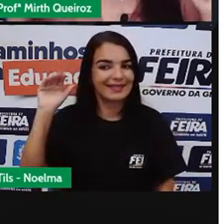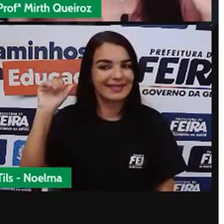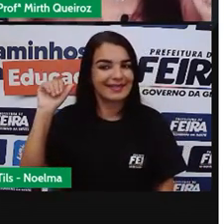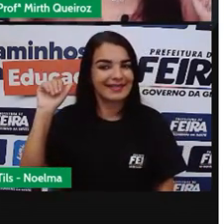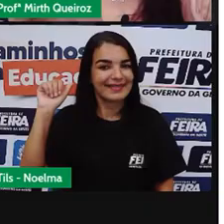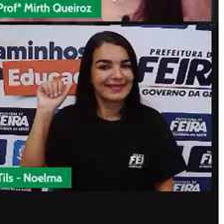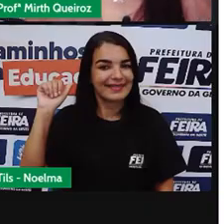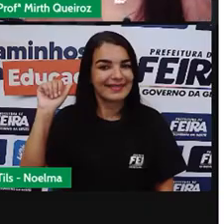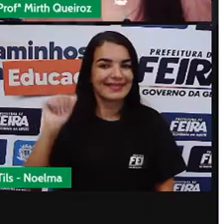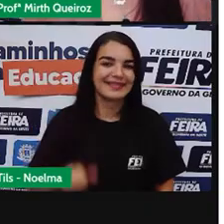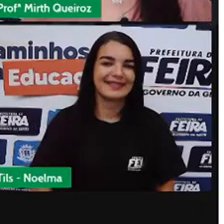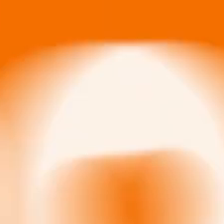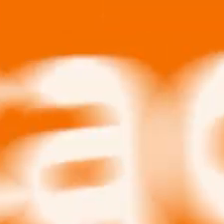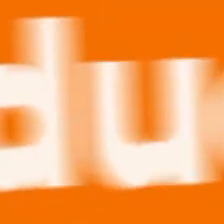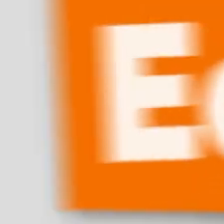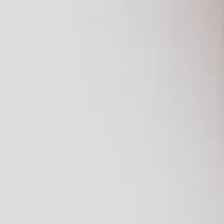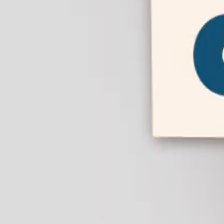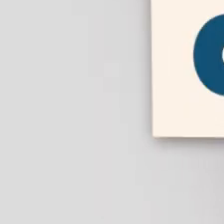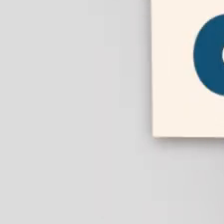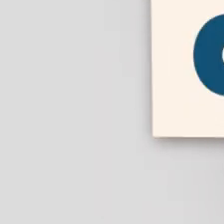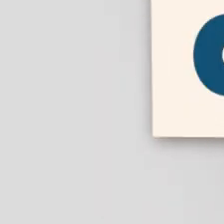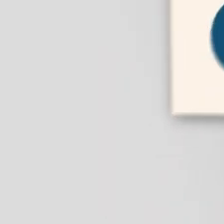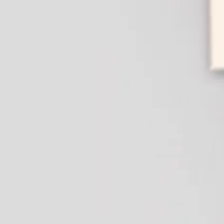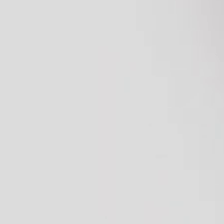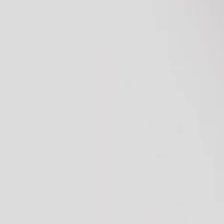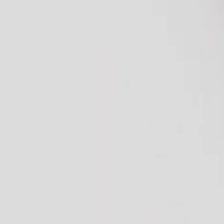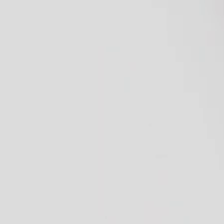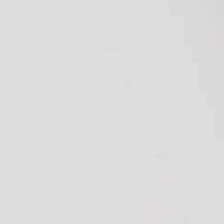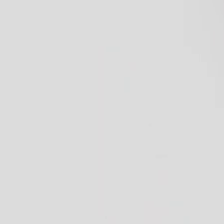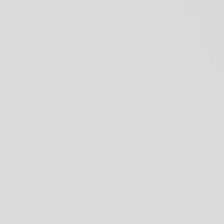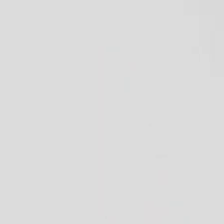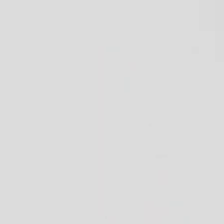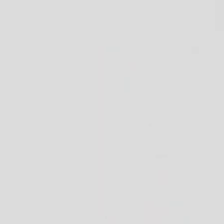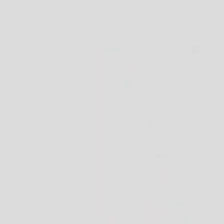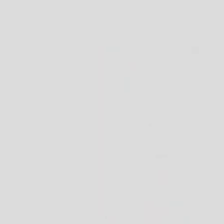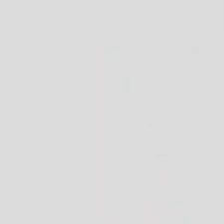já Tchau, tchau Tchau Tchau Tchau Tchau